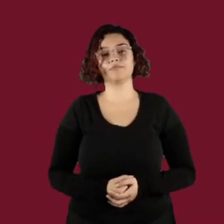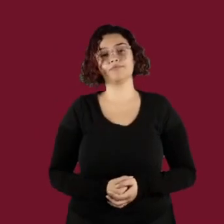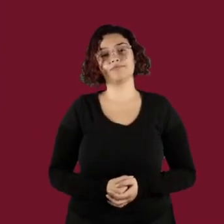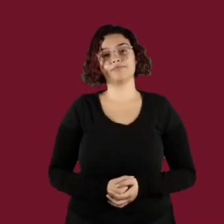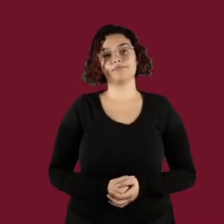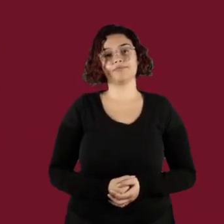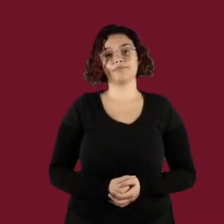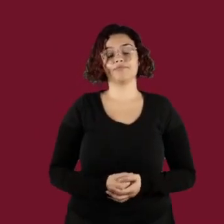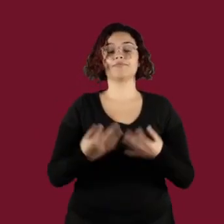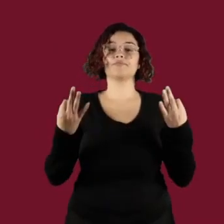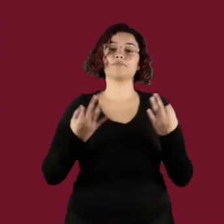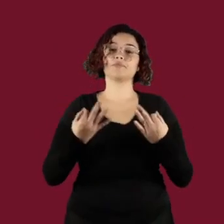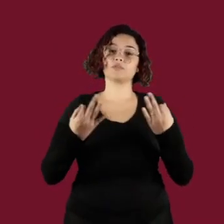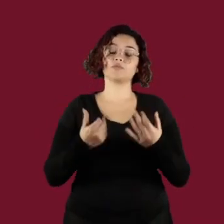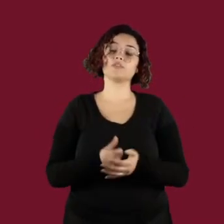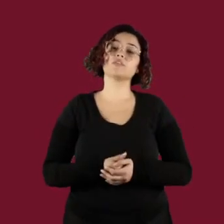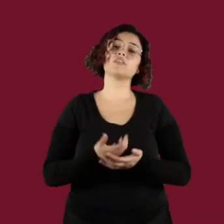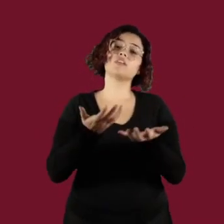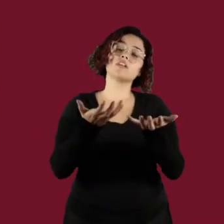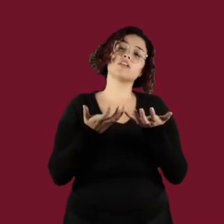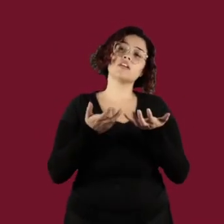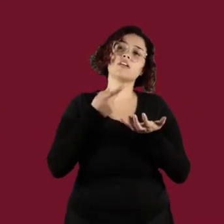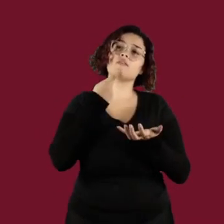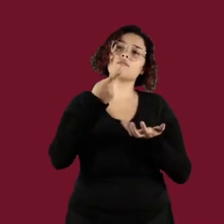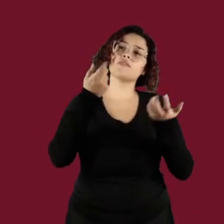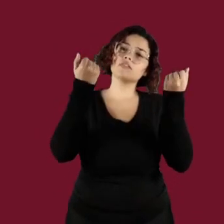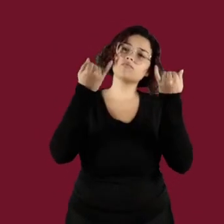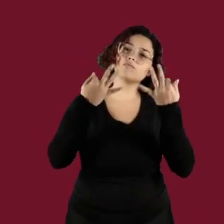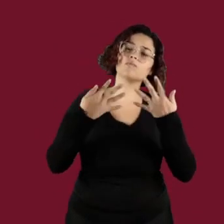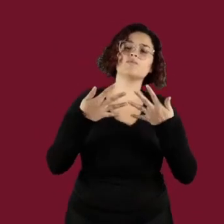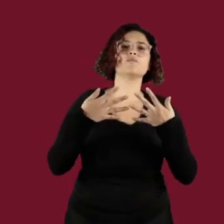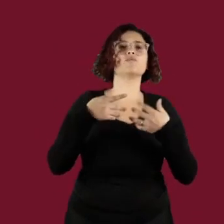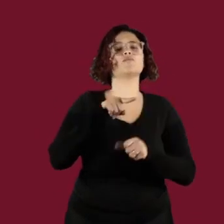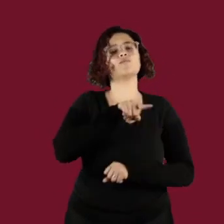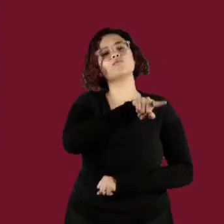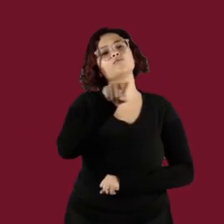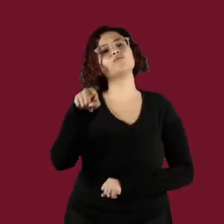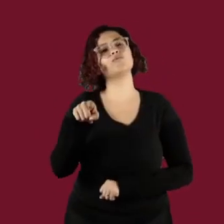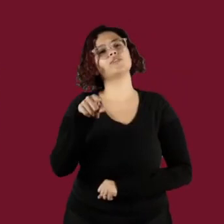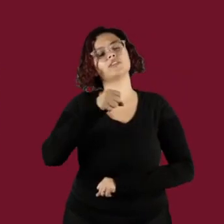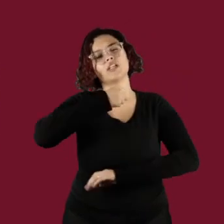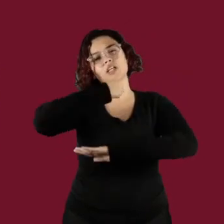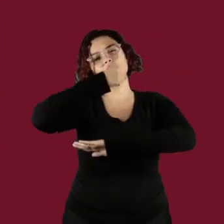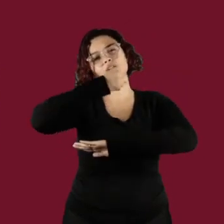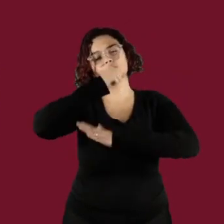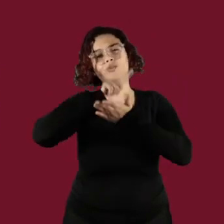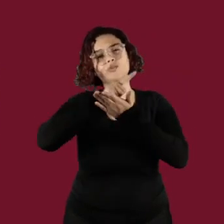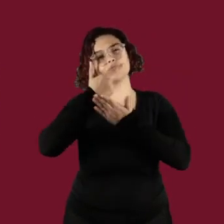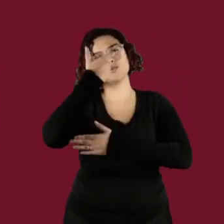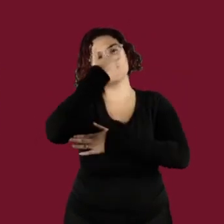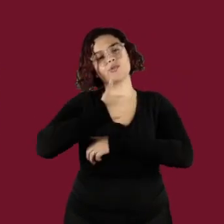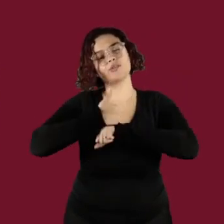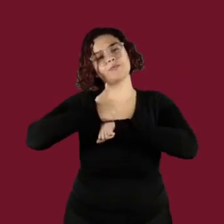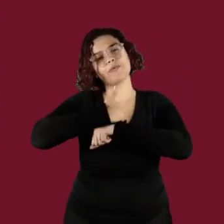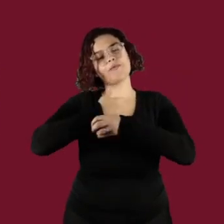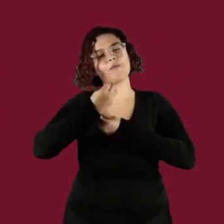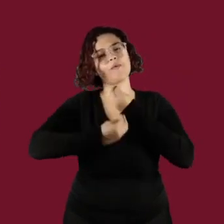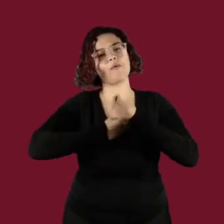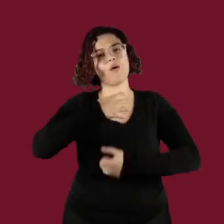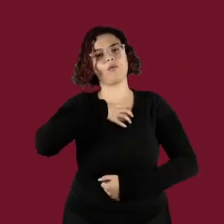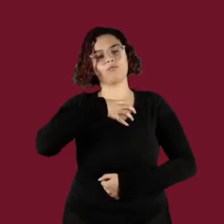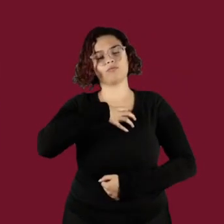Perfeito. Eu gostaria que vocês falassem um pouco sobre vocês como jornalistas, né? Eu fiquei muito surpreso em